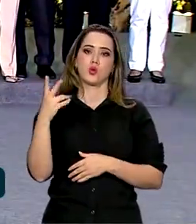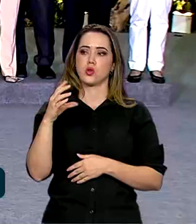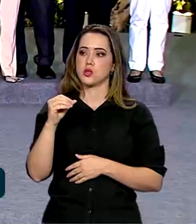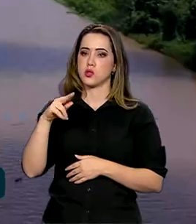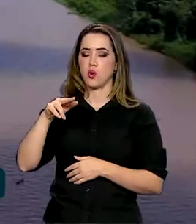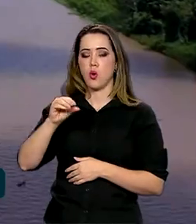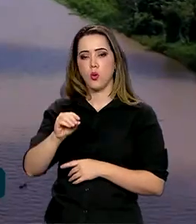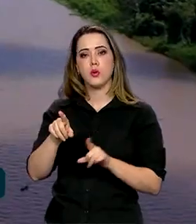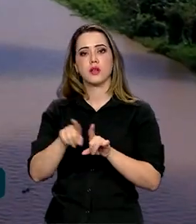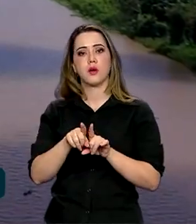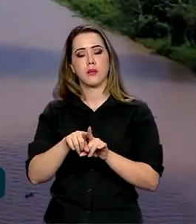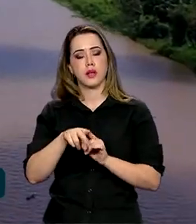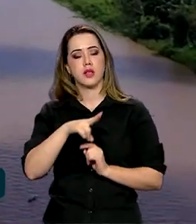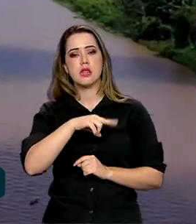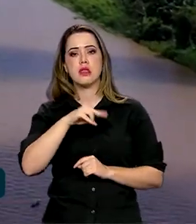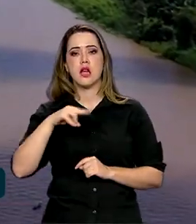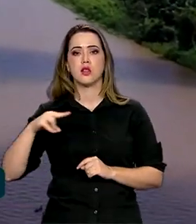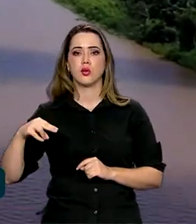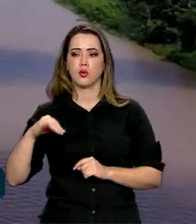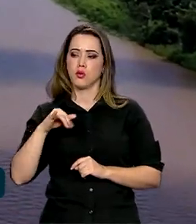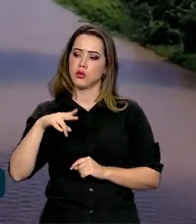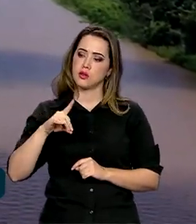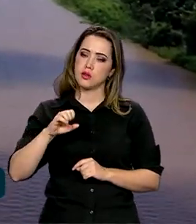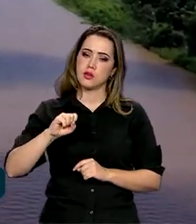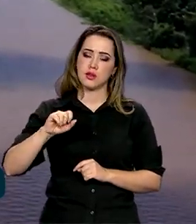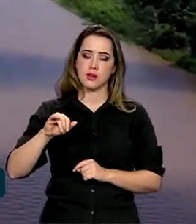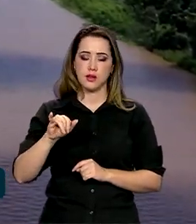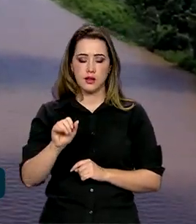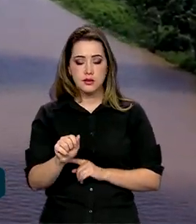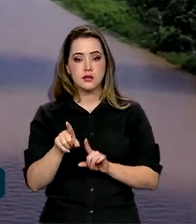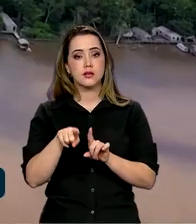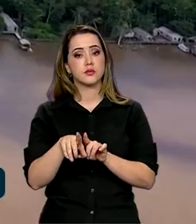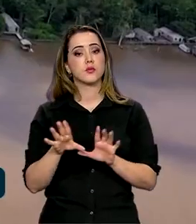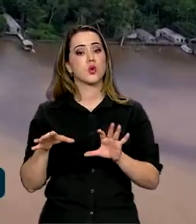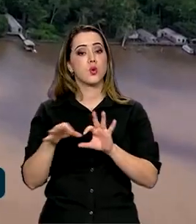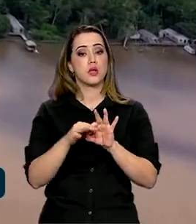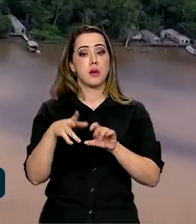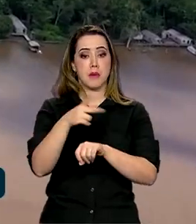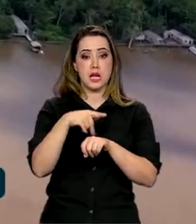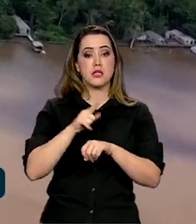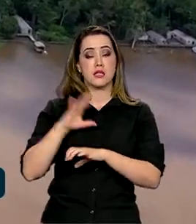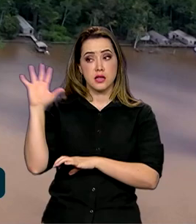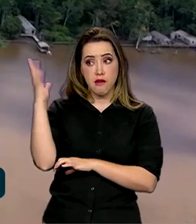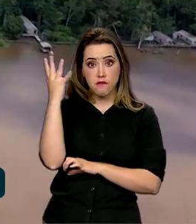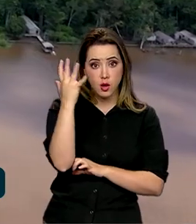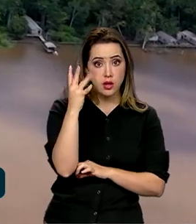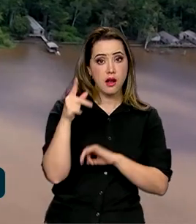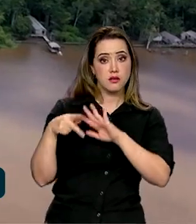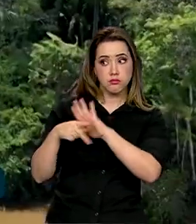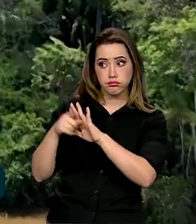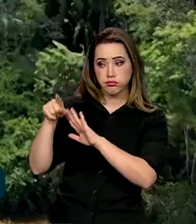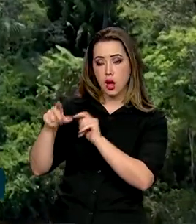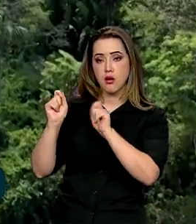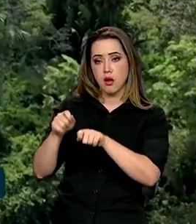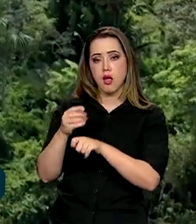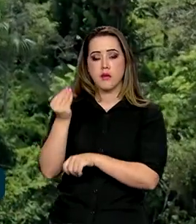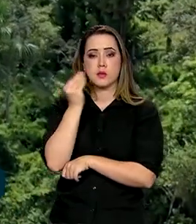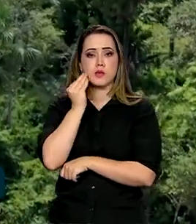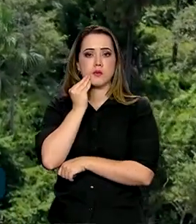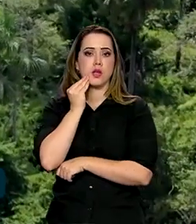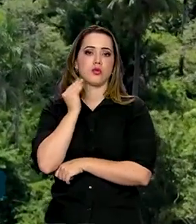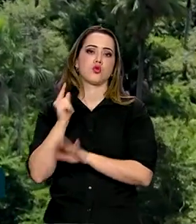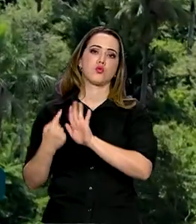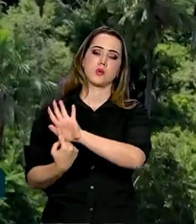da Indonésia. A ideia de unir países que ainda têm substanciais florestas tropicais é uma tentativa de mostrar para o